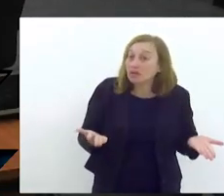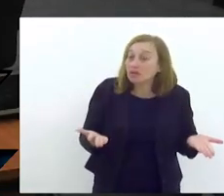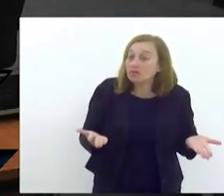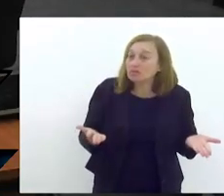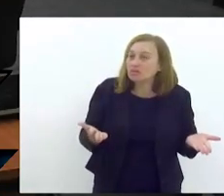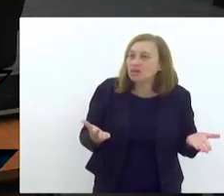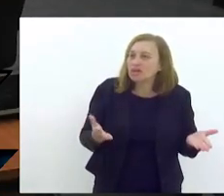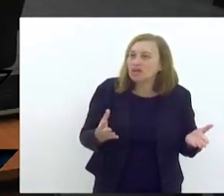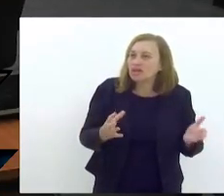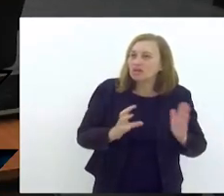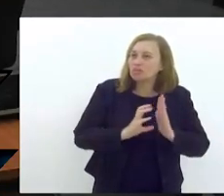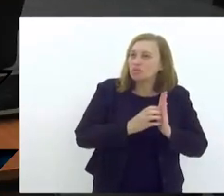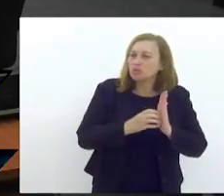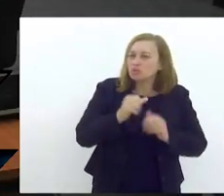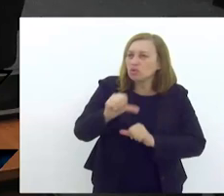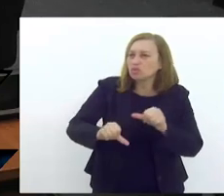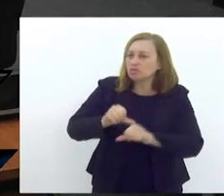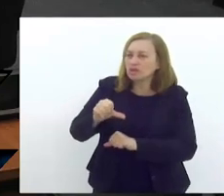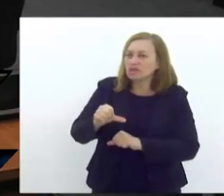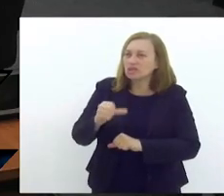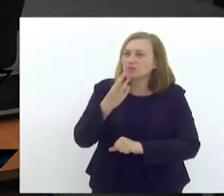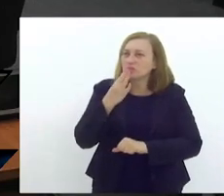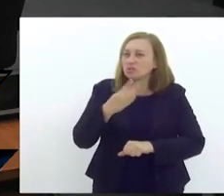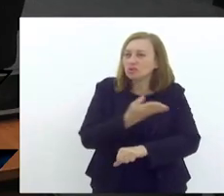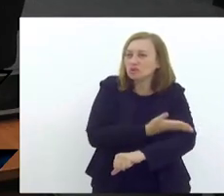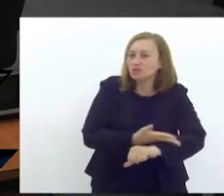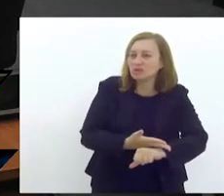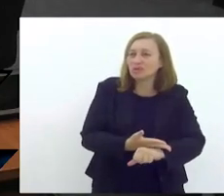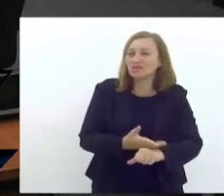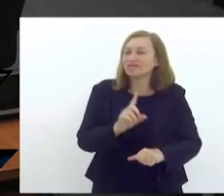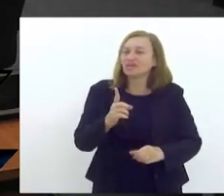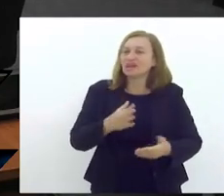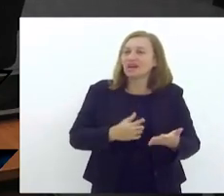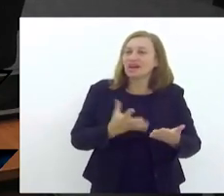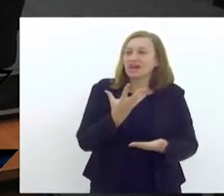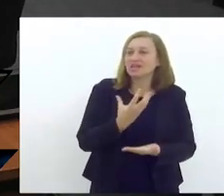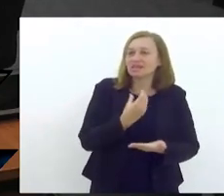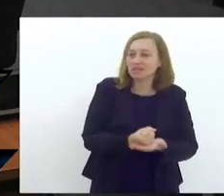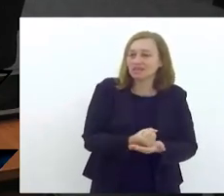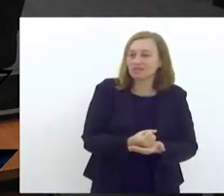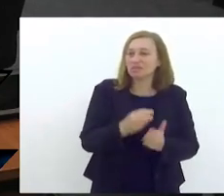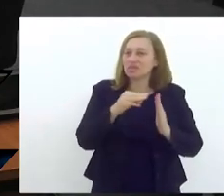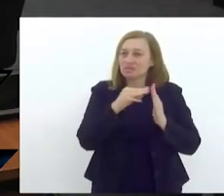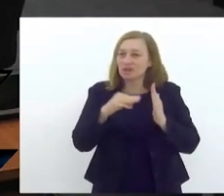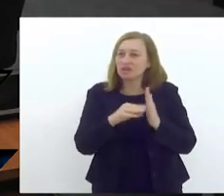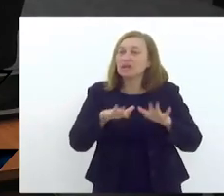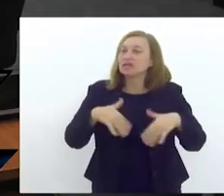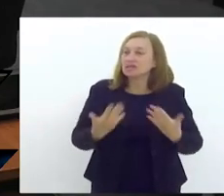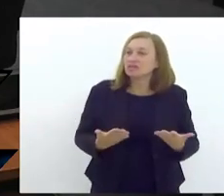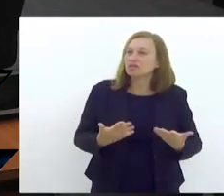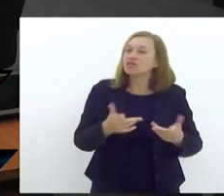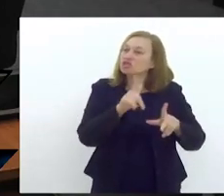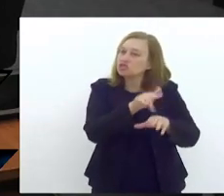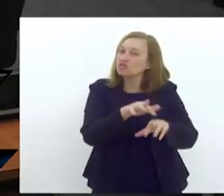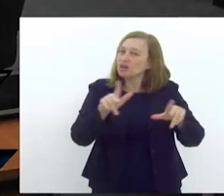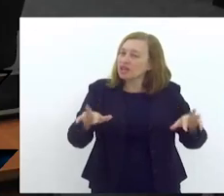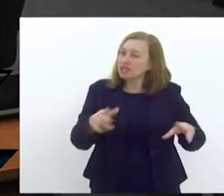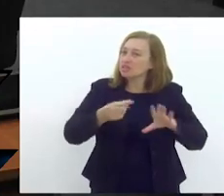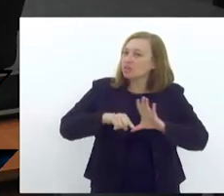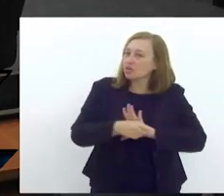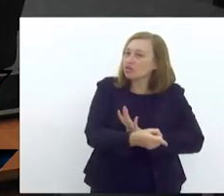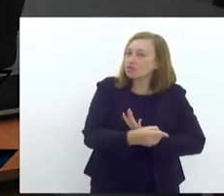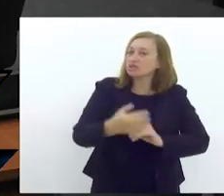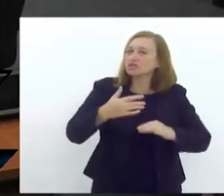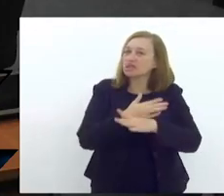mudamos nós não comungamos com esse tipo de prática nem com esse tipo de método né E temos diferenças Profundas inclusive